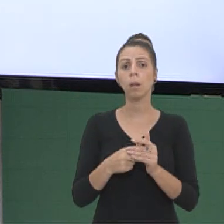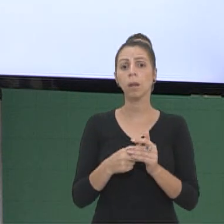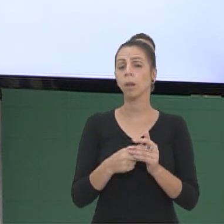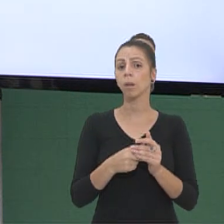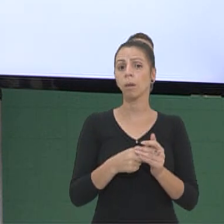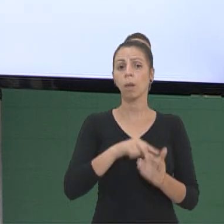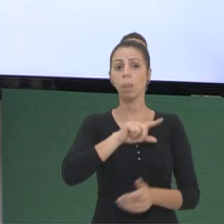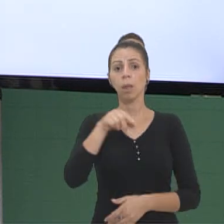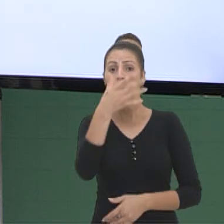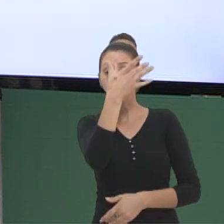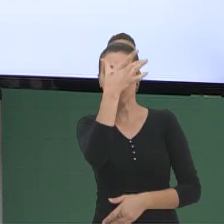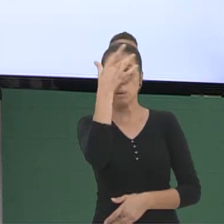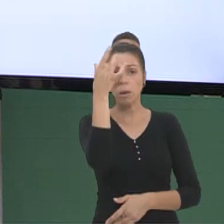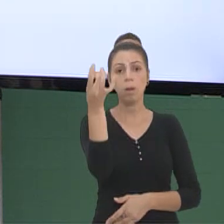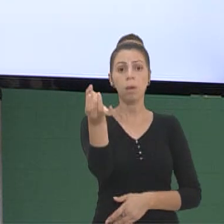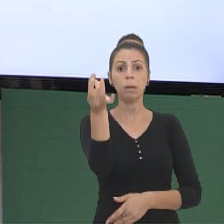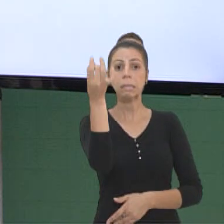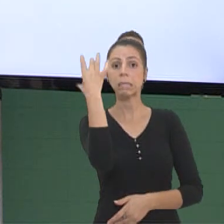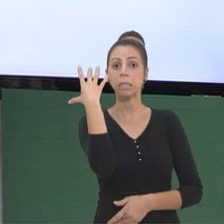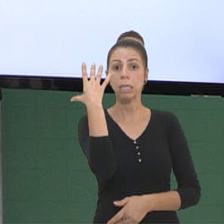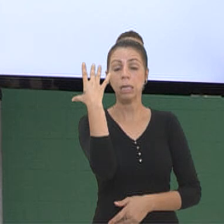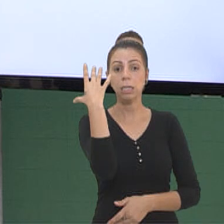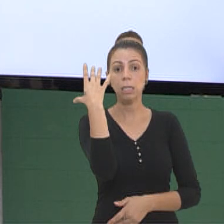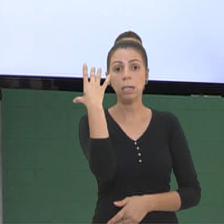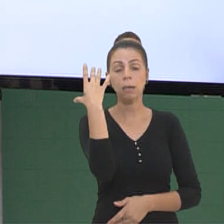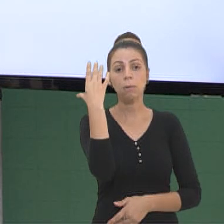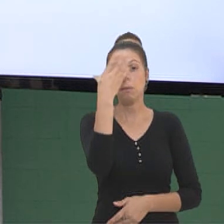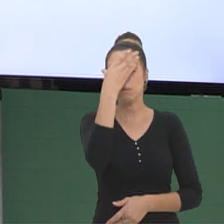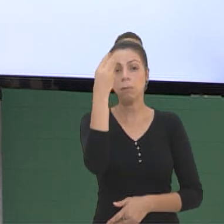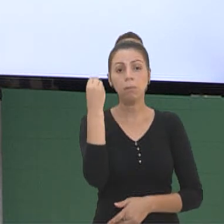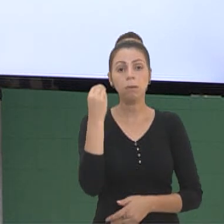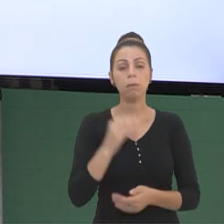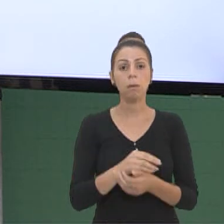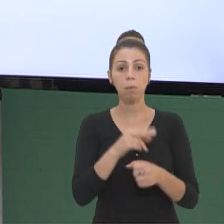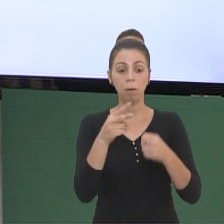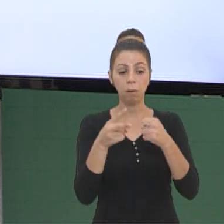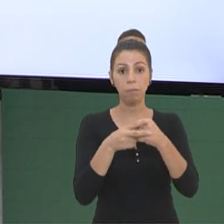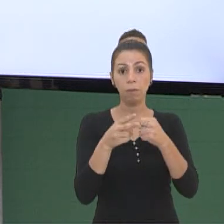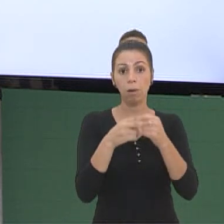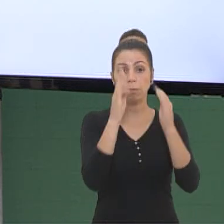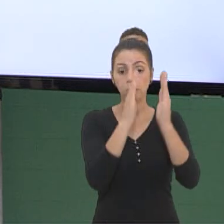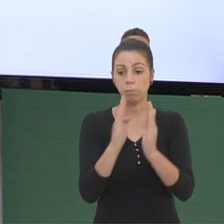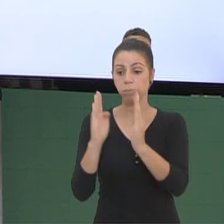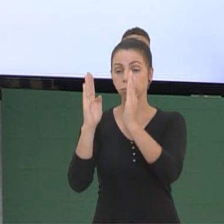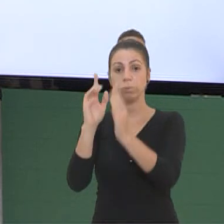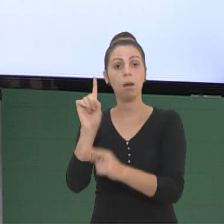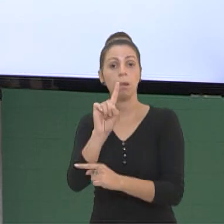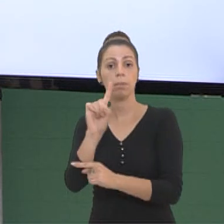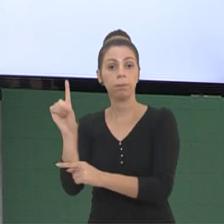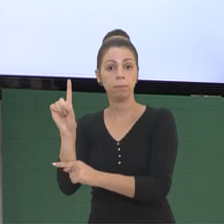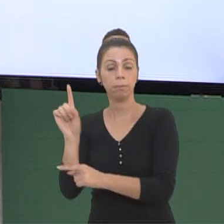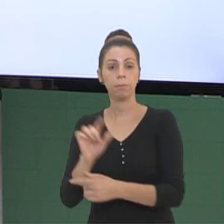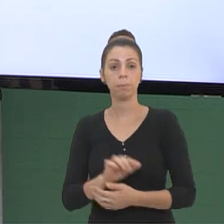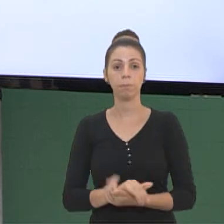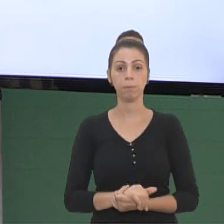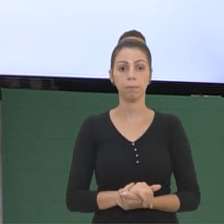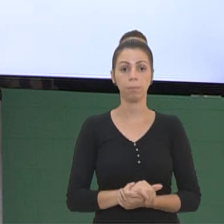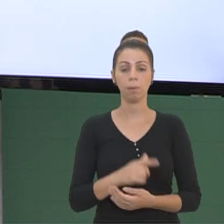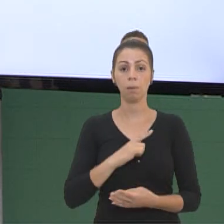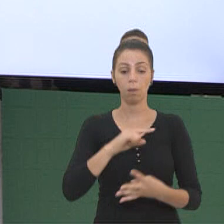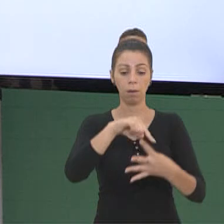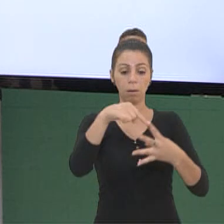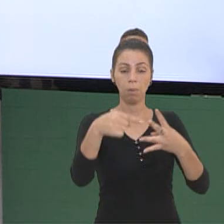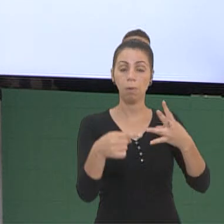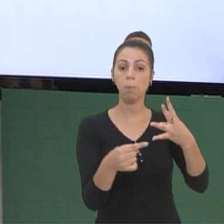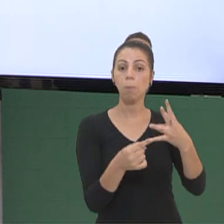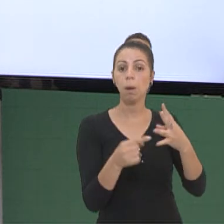esqueça de que à frente deste verbo existe uma expressão de negação. Aqui vocês têm 4